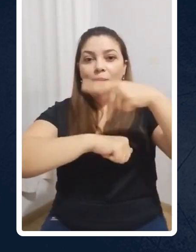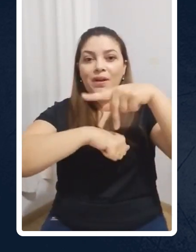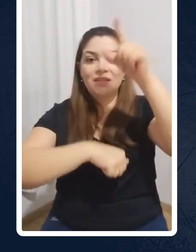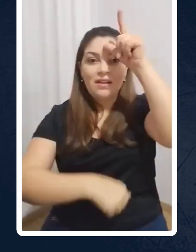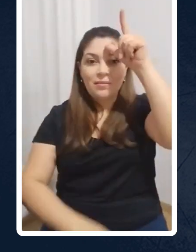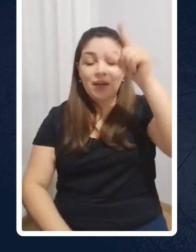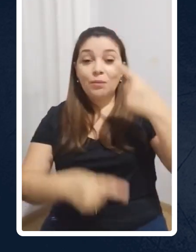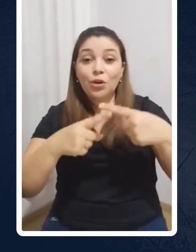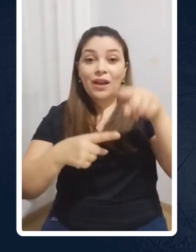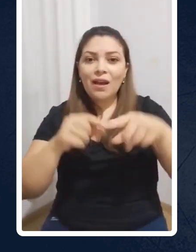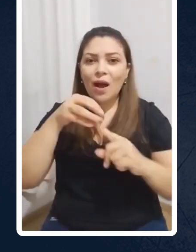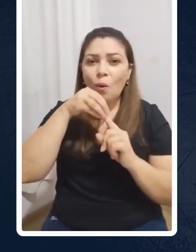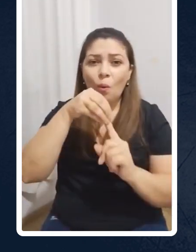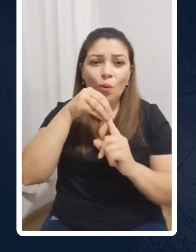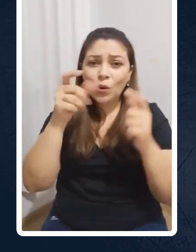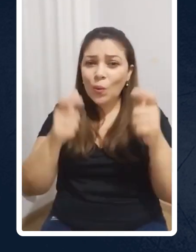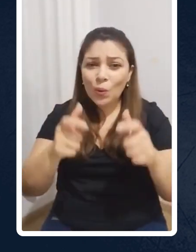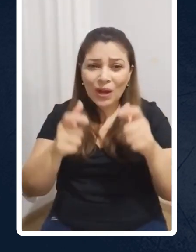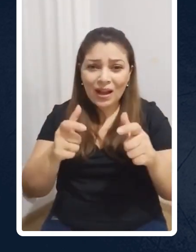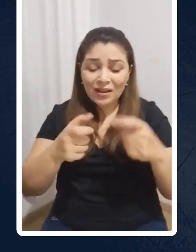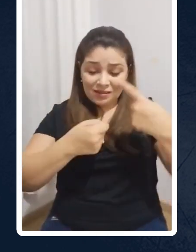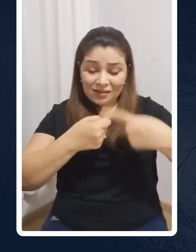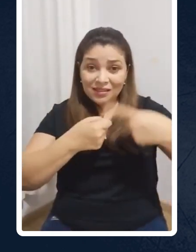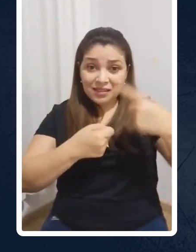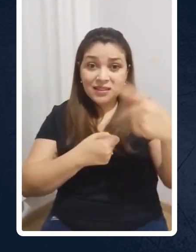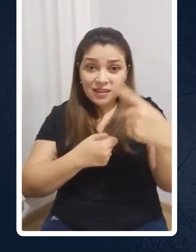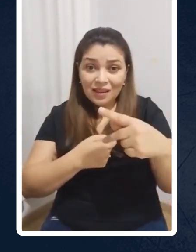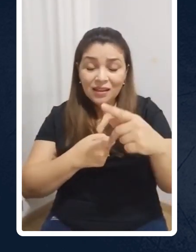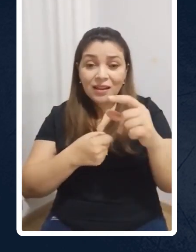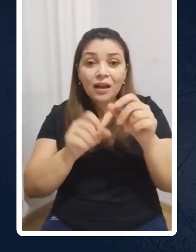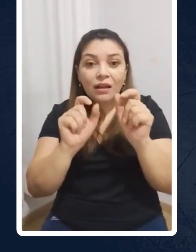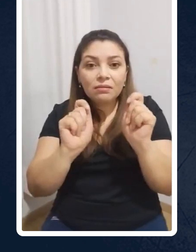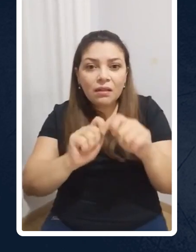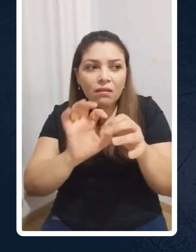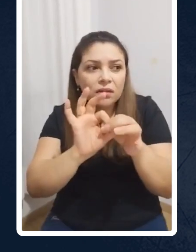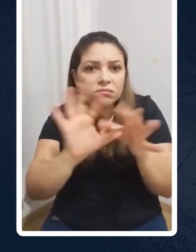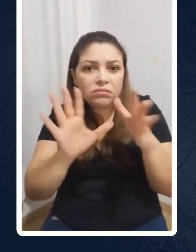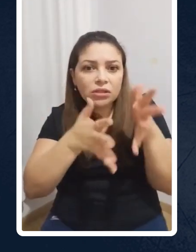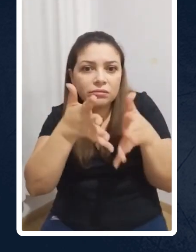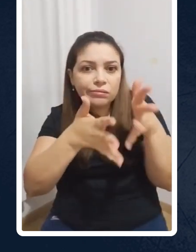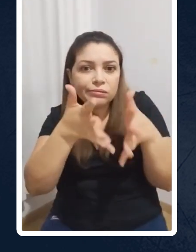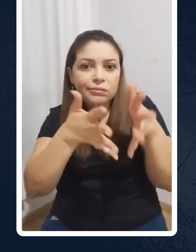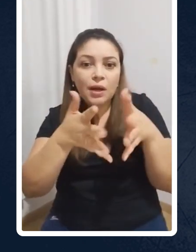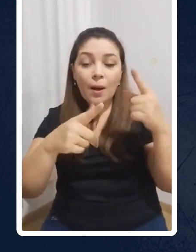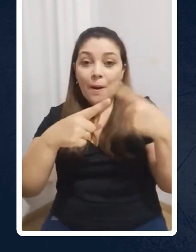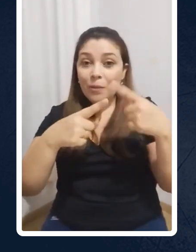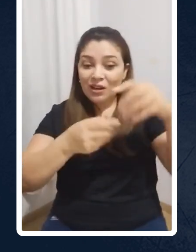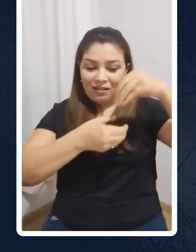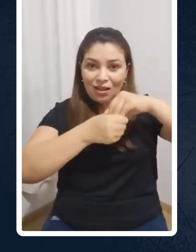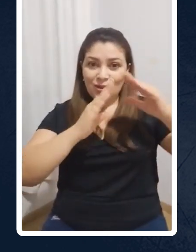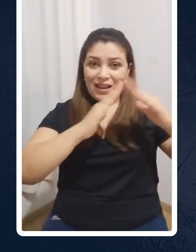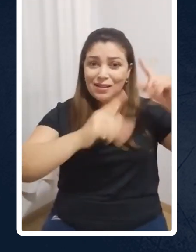no planeta, na cidade deles, que eles poderiam usar sinal. Nem em casa, nem na escola, nem